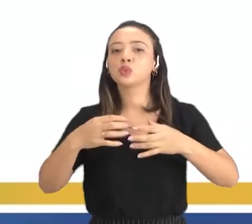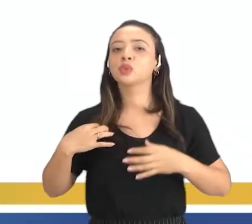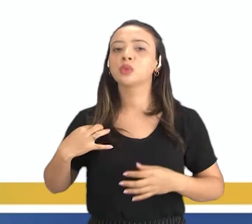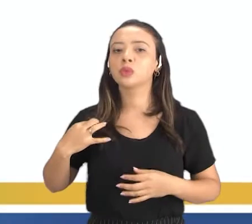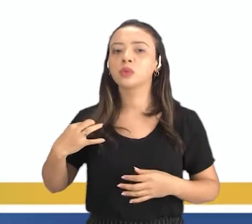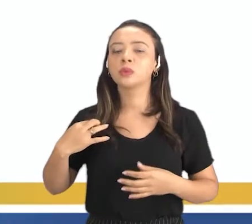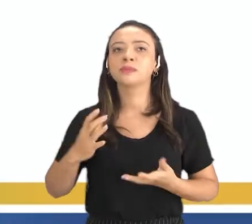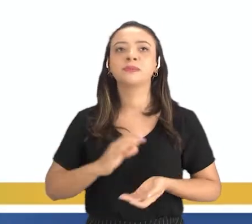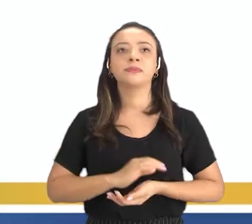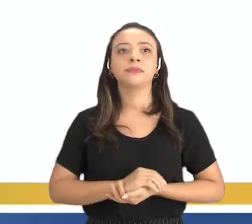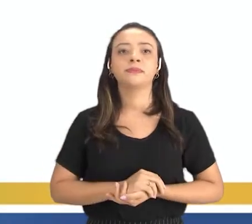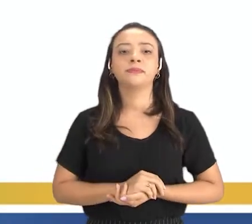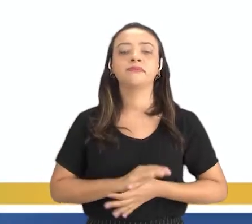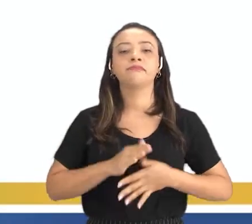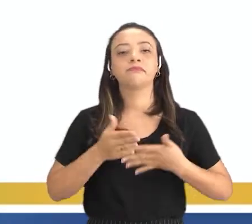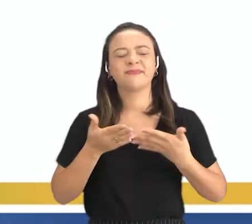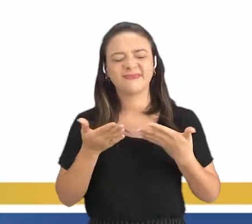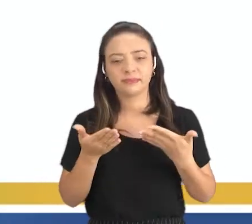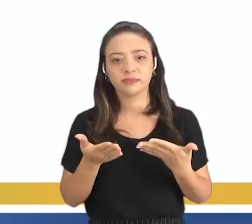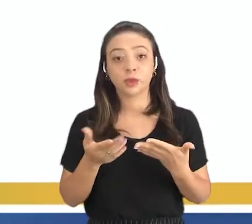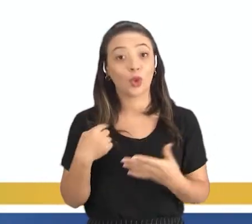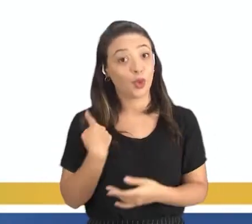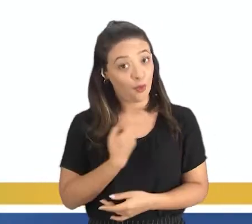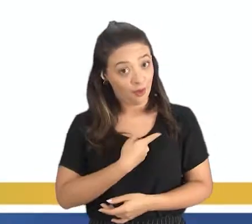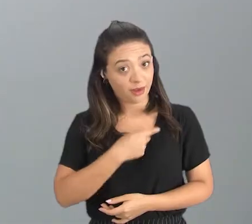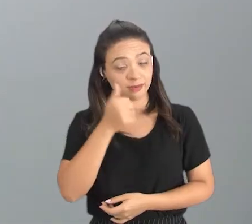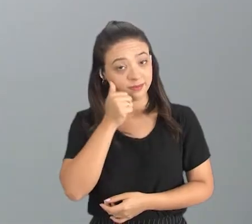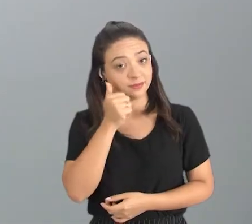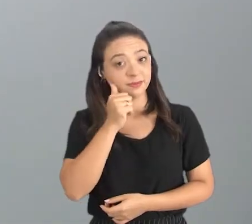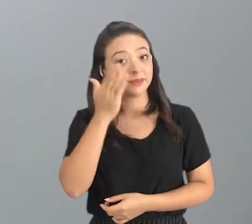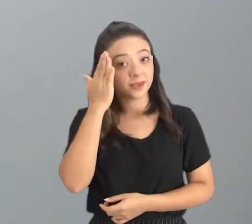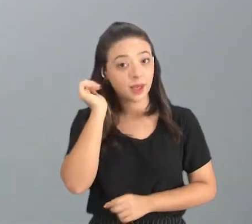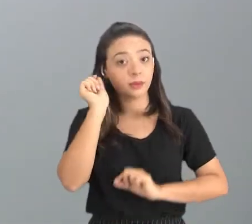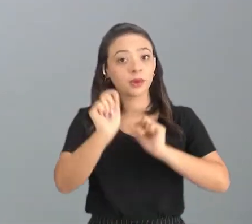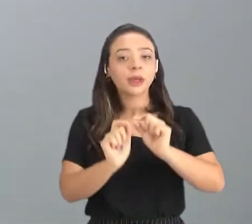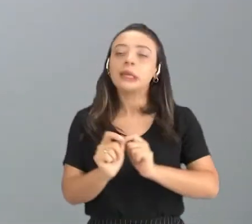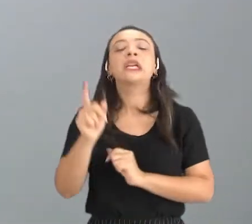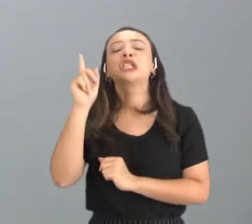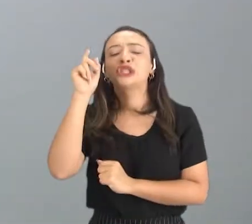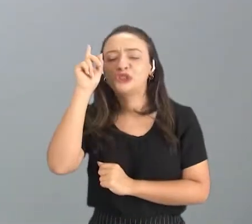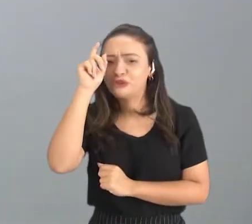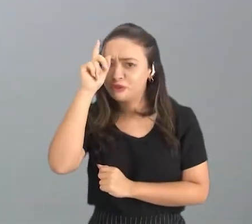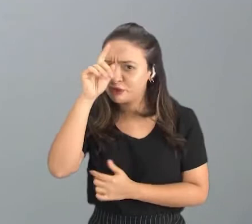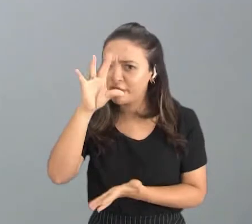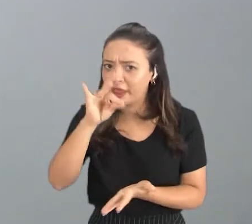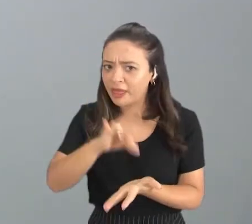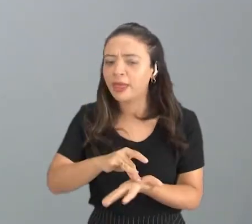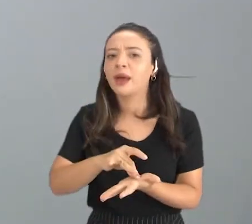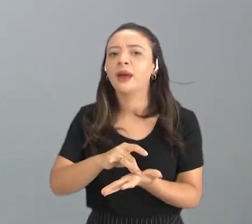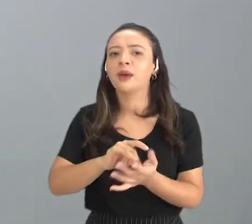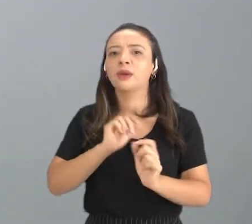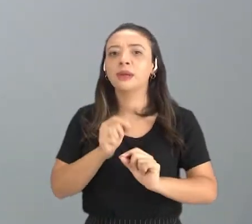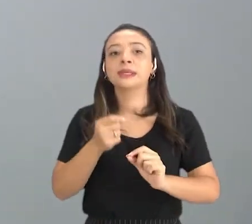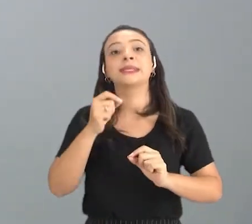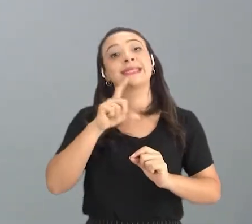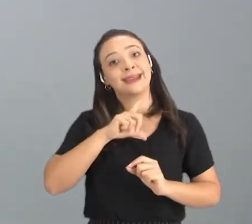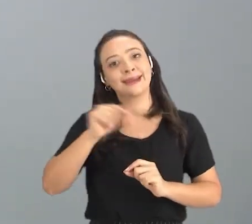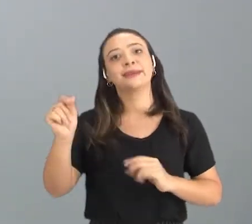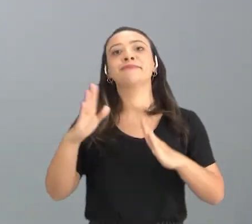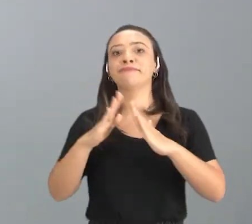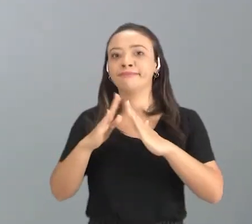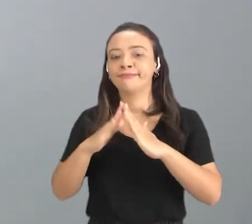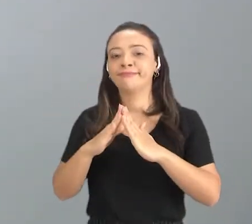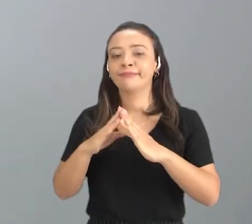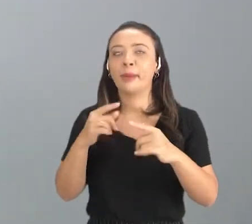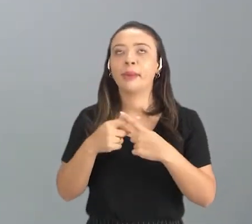bem. A gente que é mulher, a gente sabe da dificuldade que a gente tem quando a gente vai sair, não é mesmo?